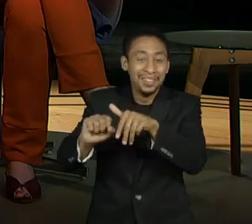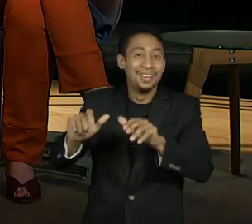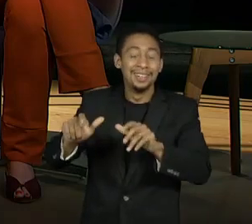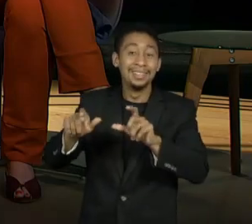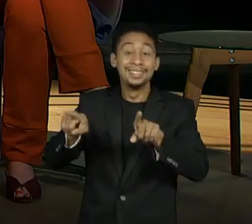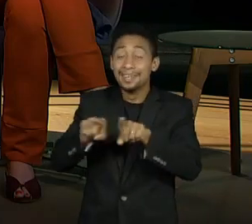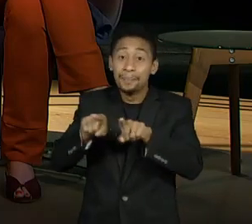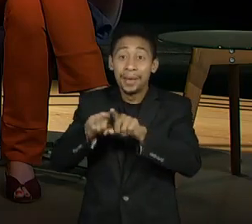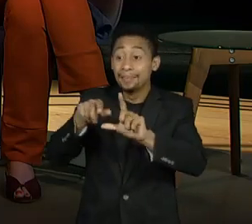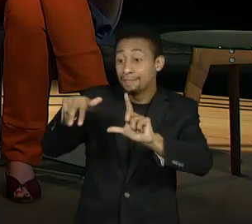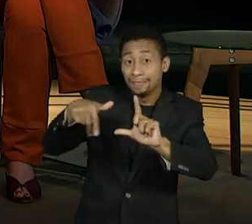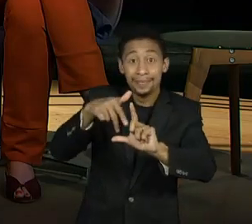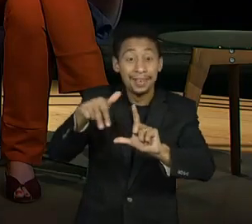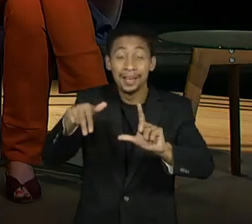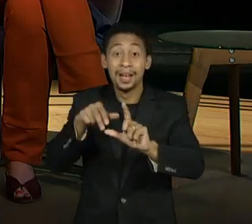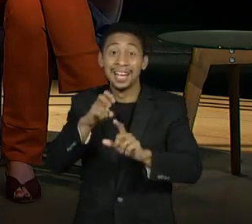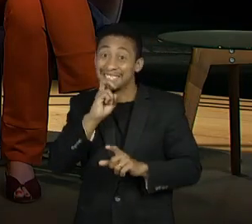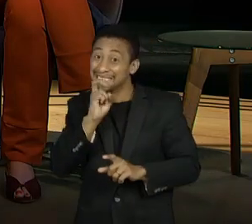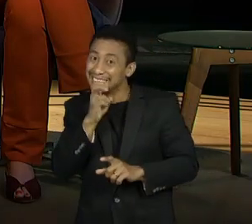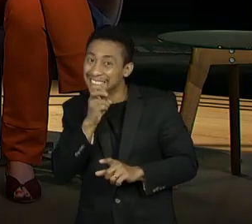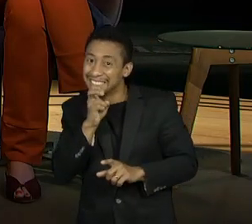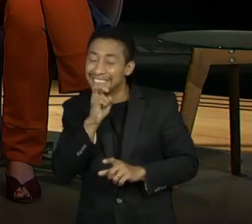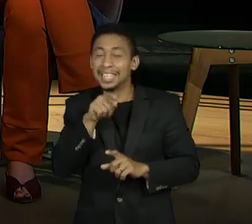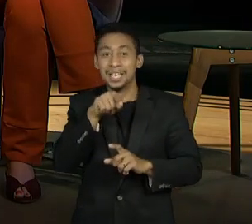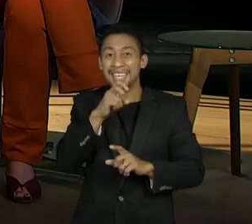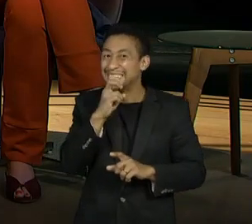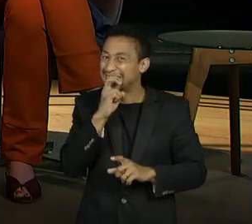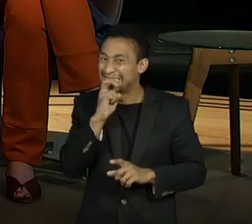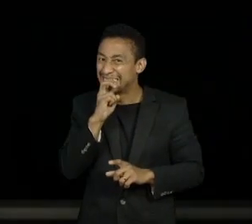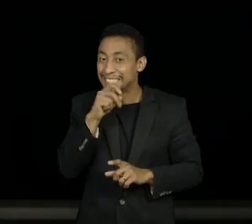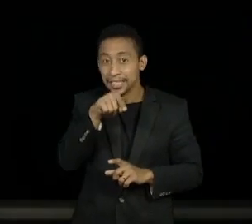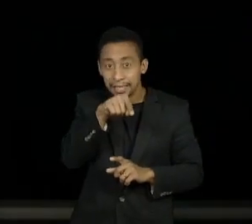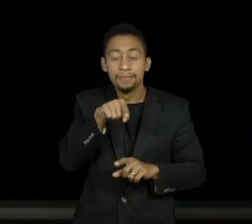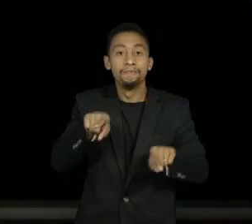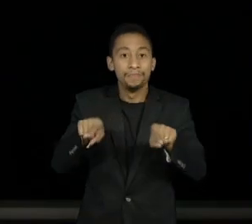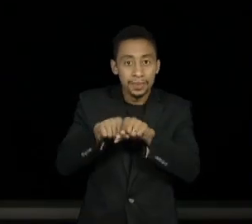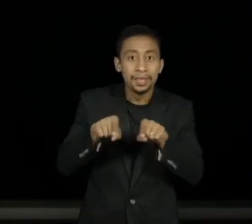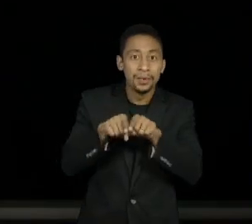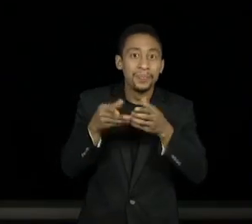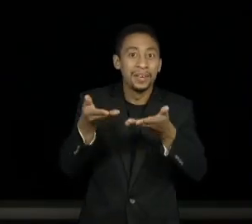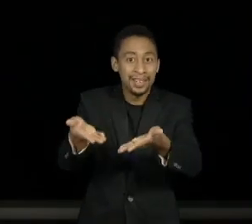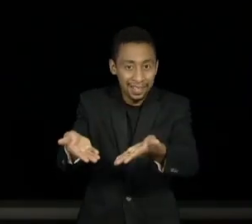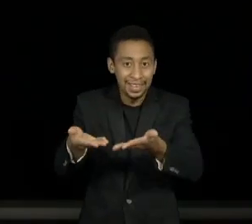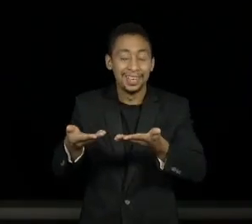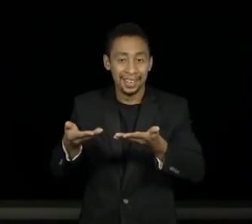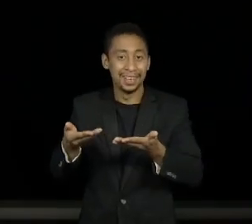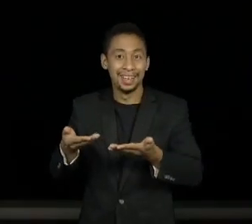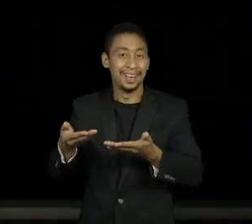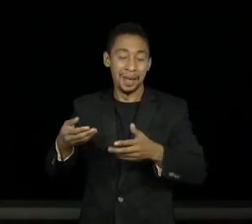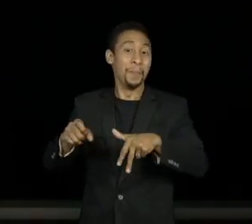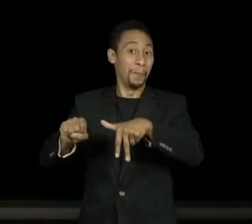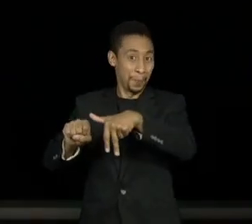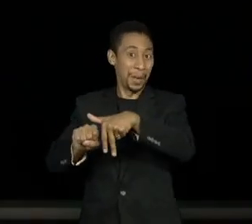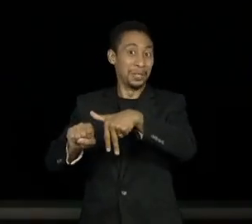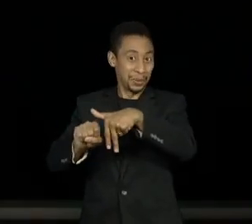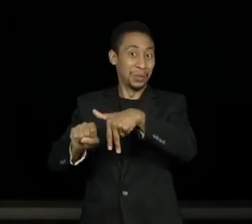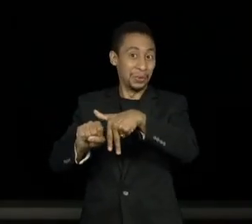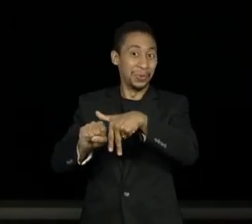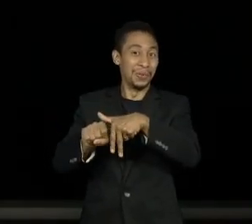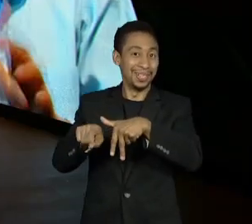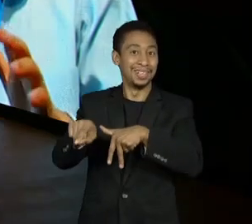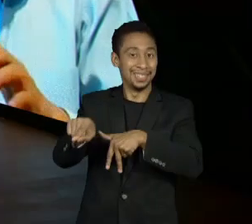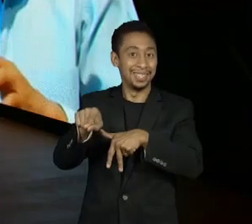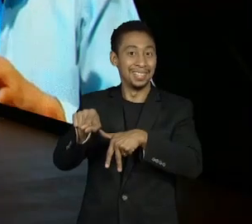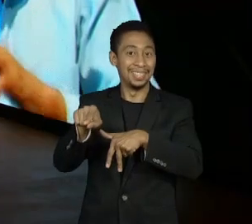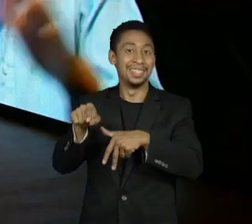também. Mônica foi também tratada como embaixadora também